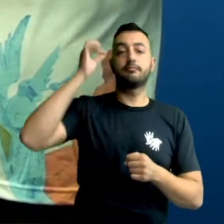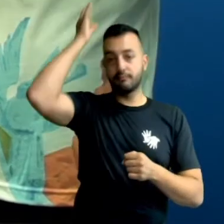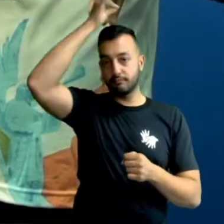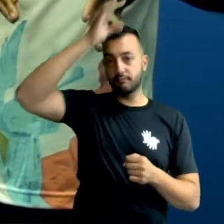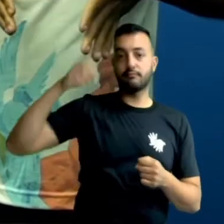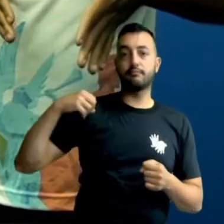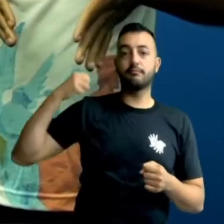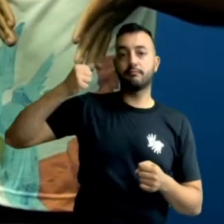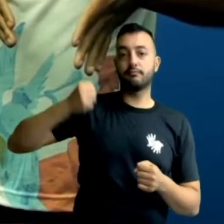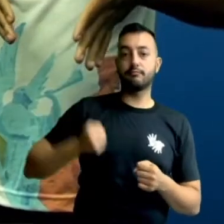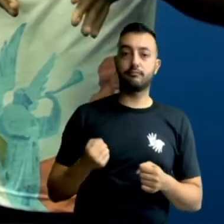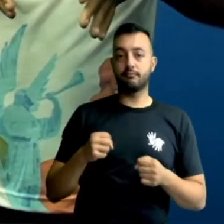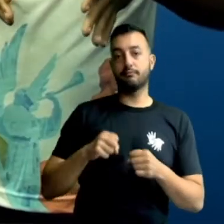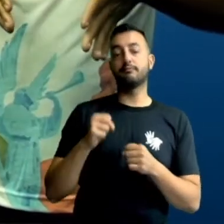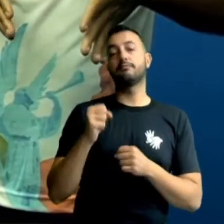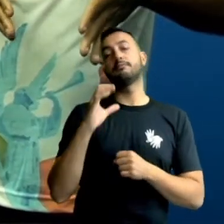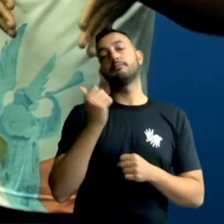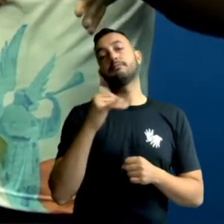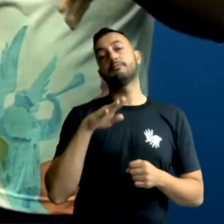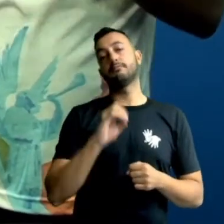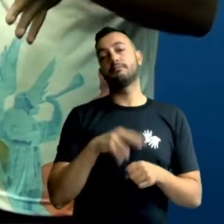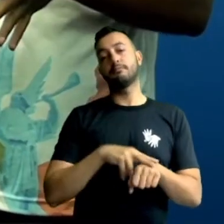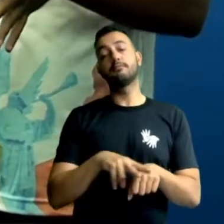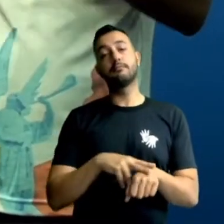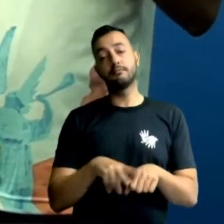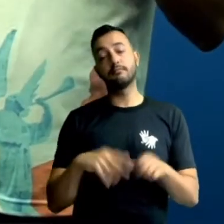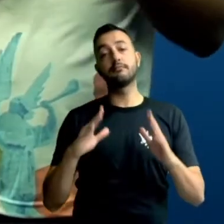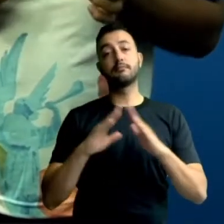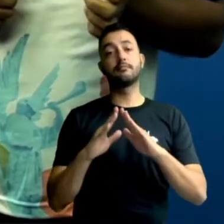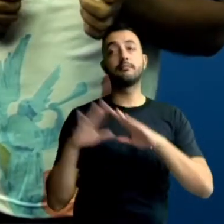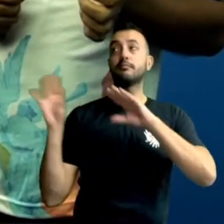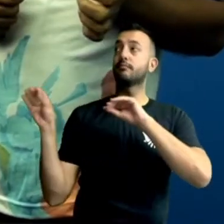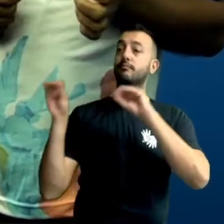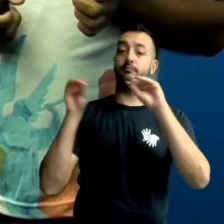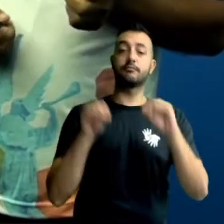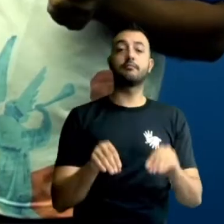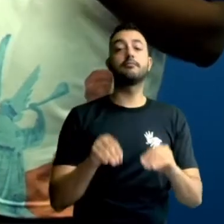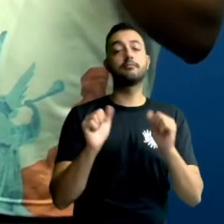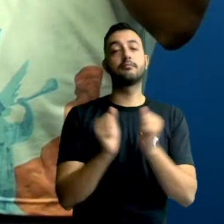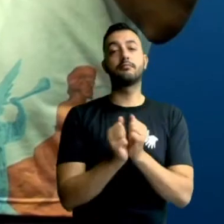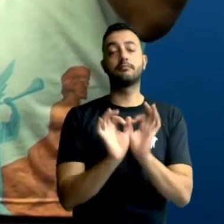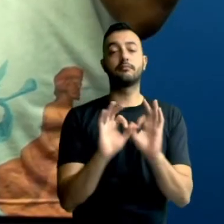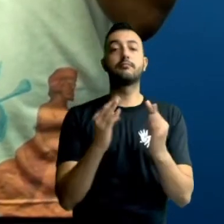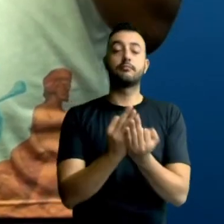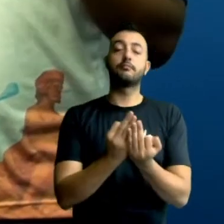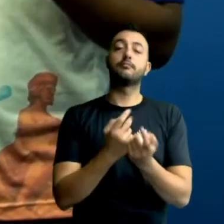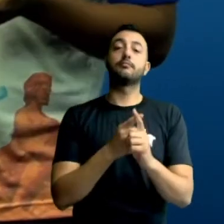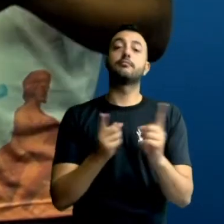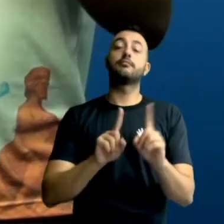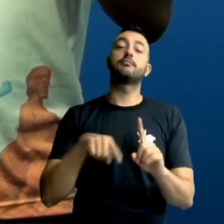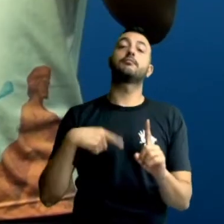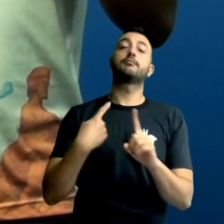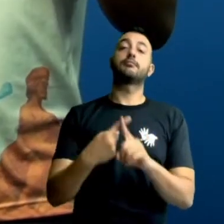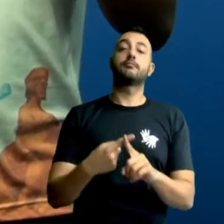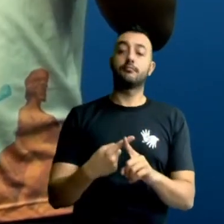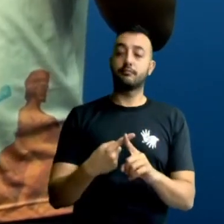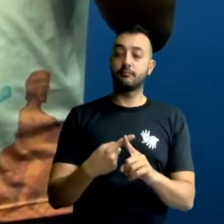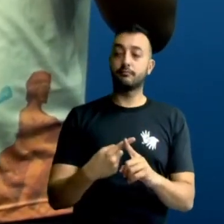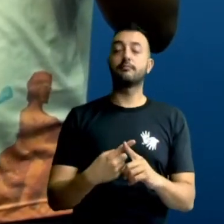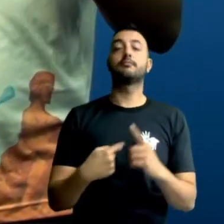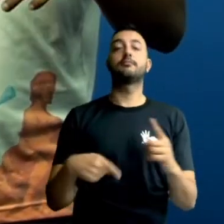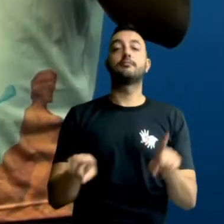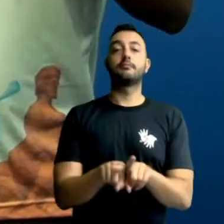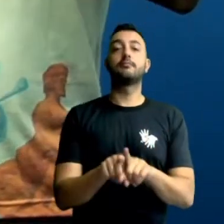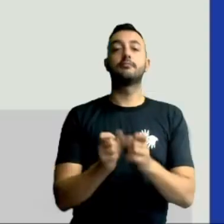ele estabelece aqui a moradia junto com os seus familiares, tá? E, além disso,